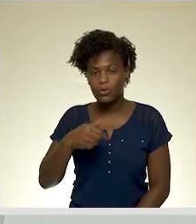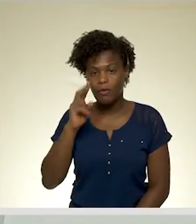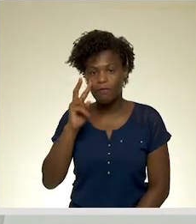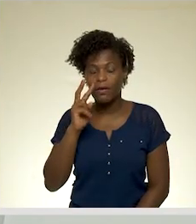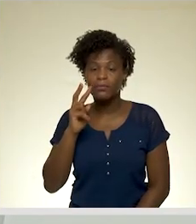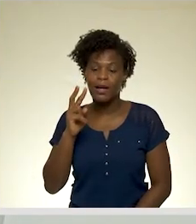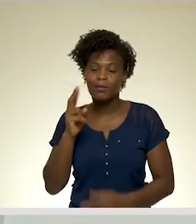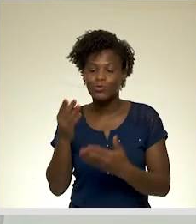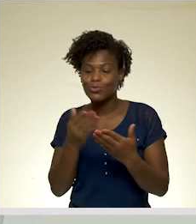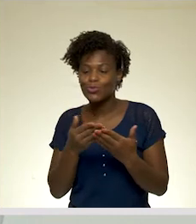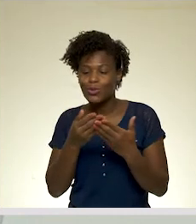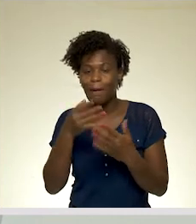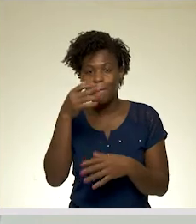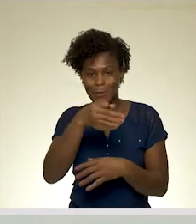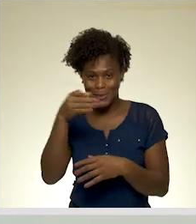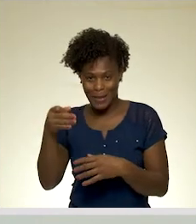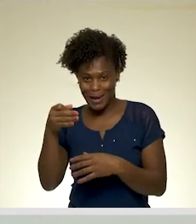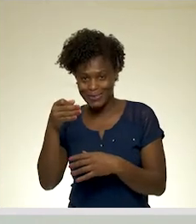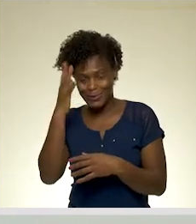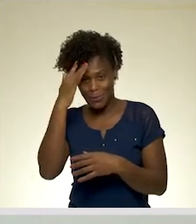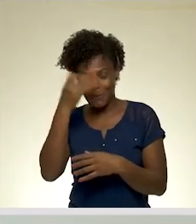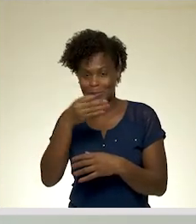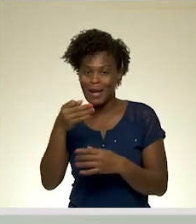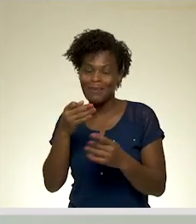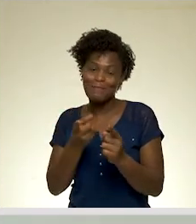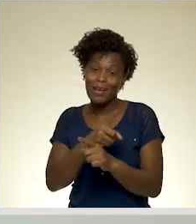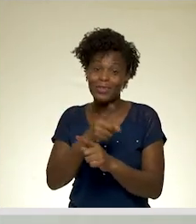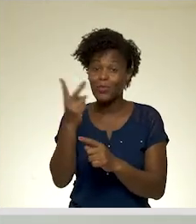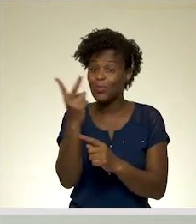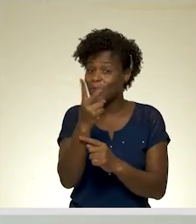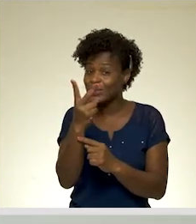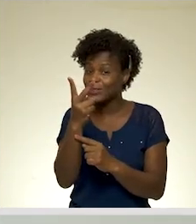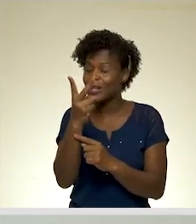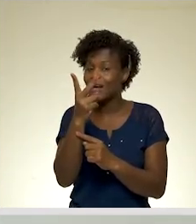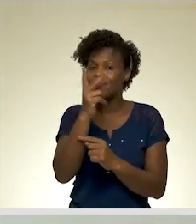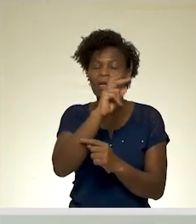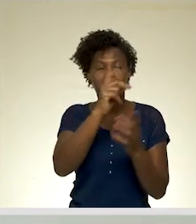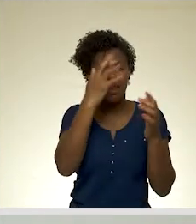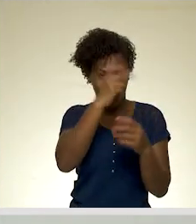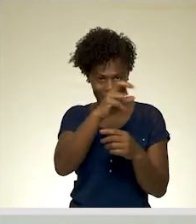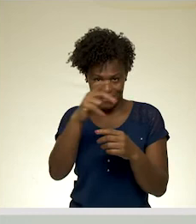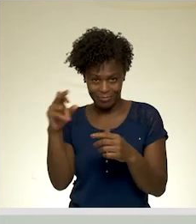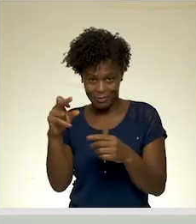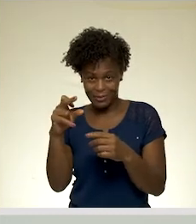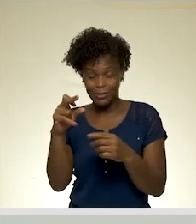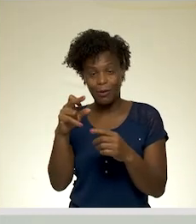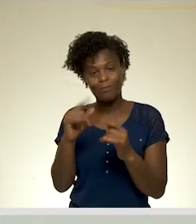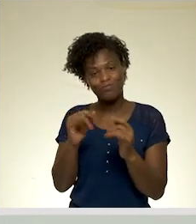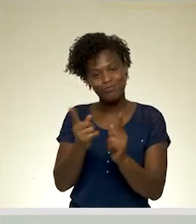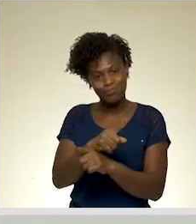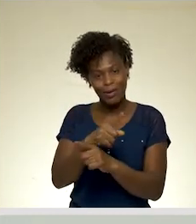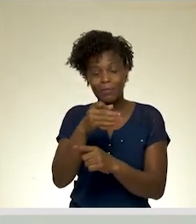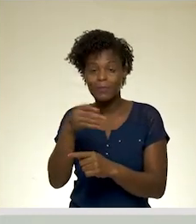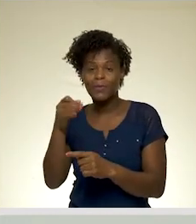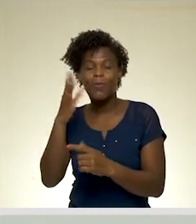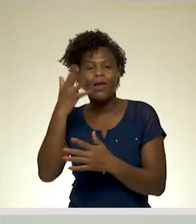Estudo de proporcionalidade inversa. Duas variáveis são inversamente proporcionais quando o produto entre elas for